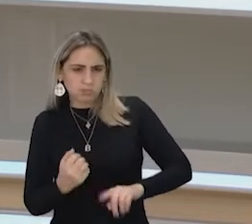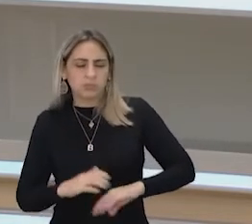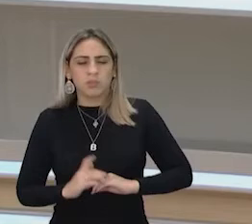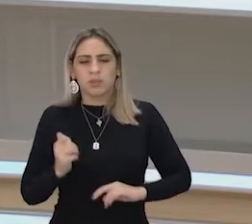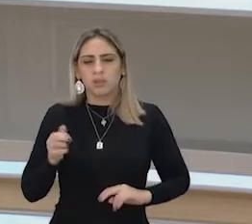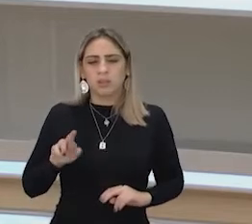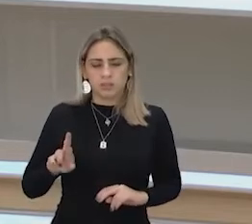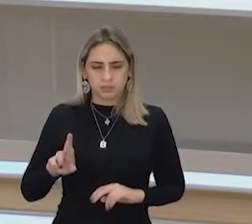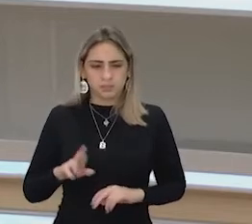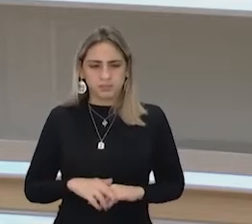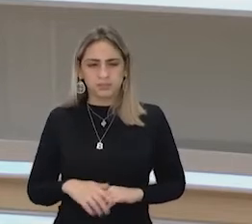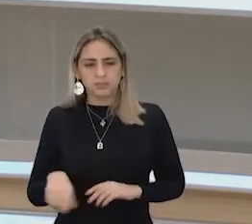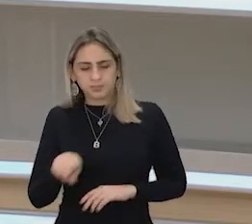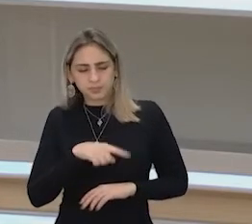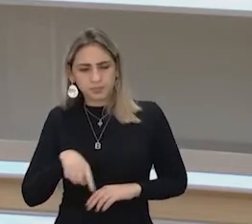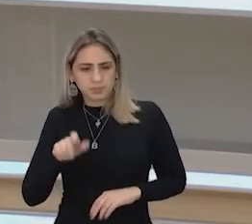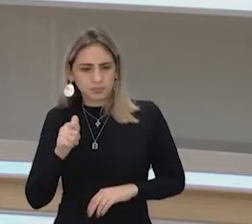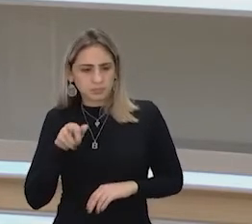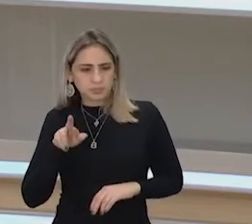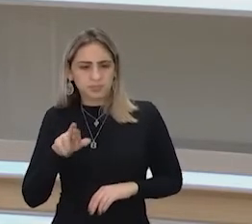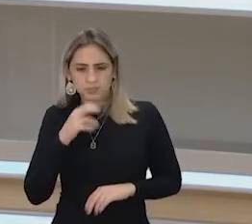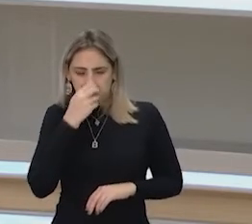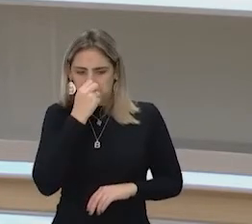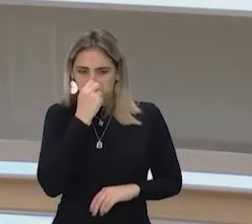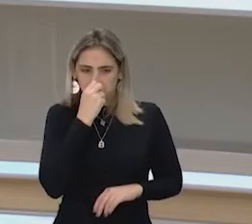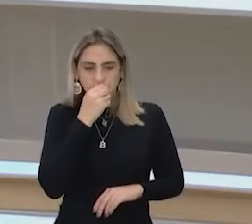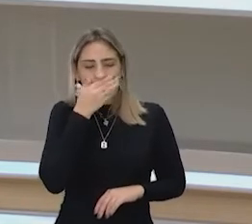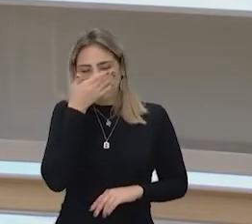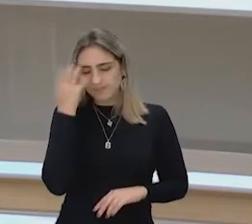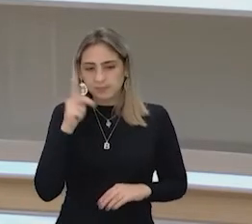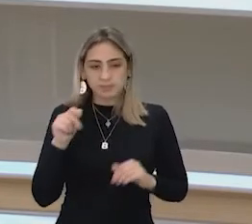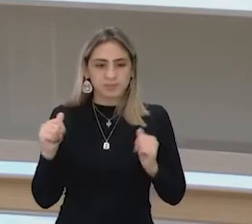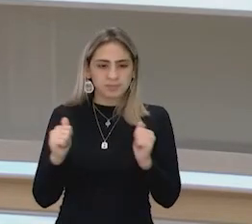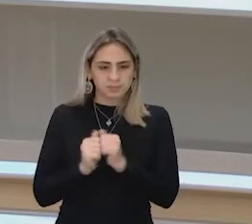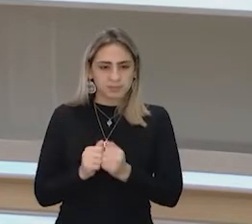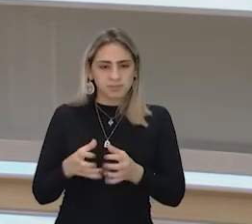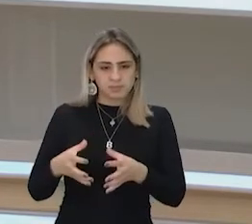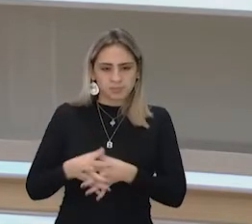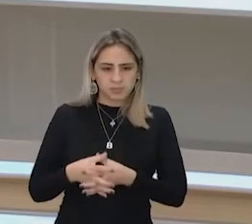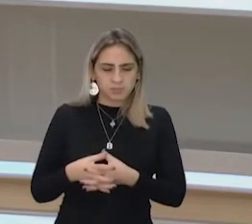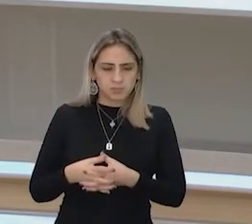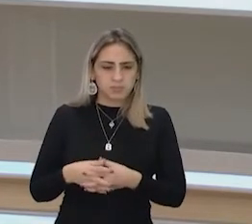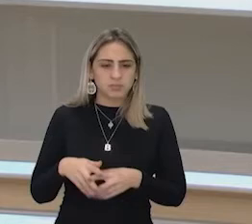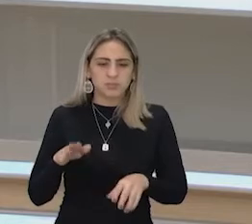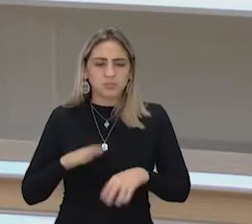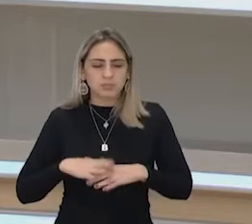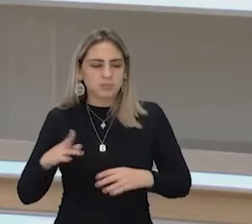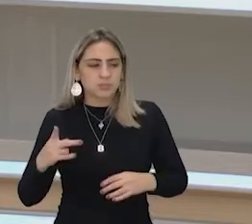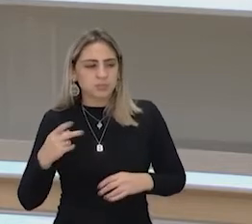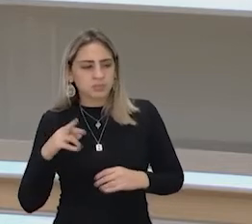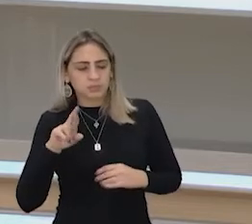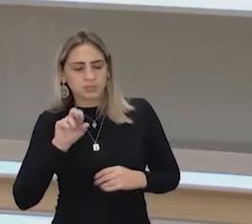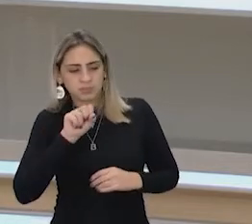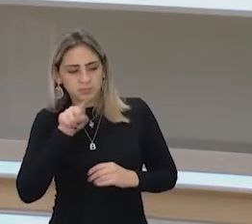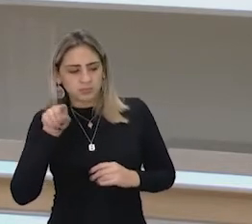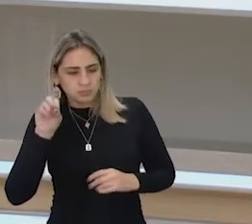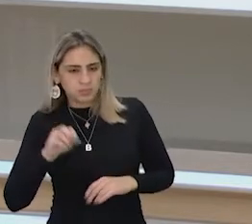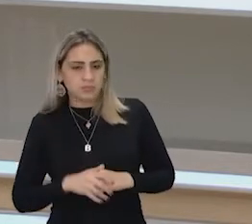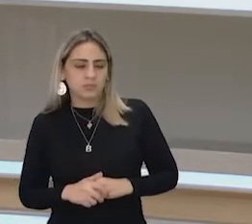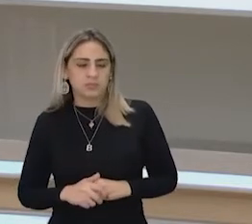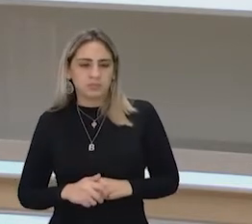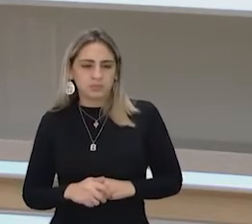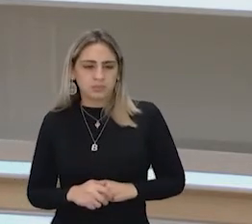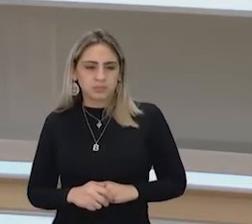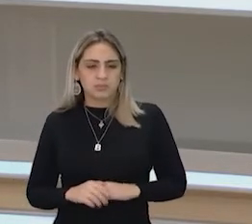ar. E essas camadas mais embaixo, elas são mais juntas, então maior é a pressão atmosférica. Quanto